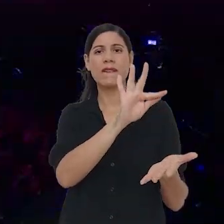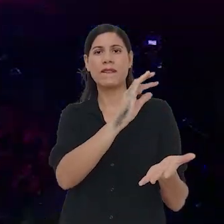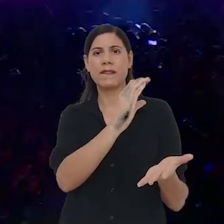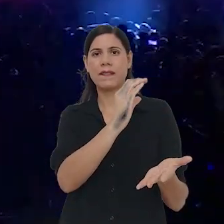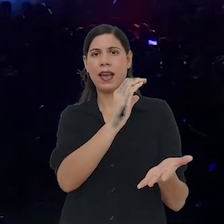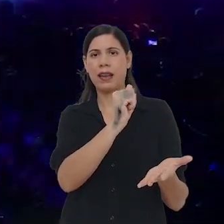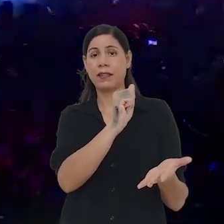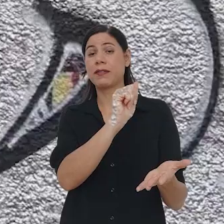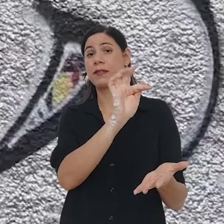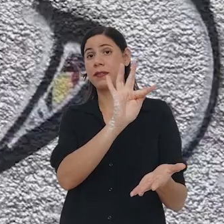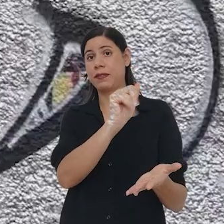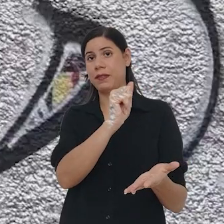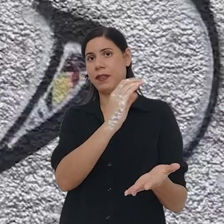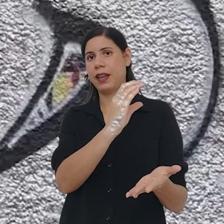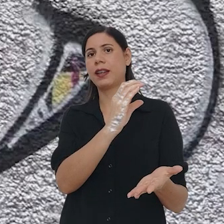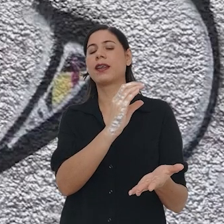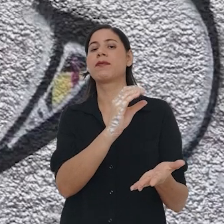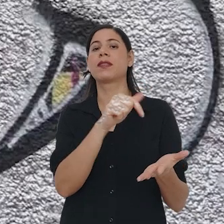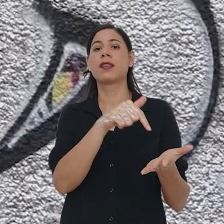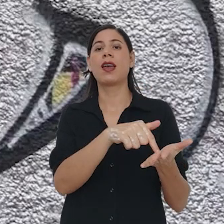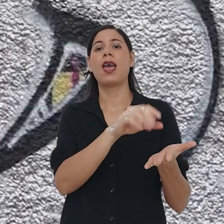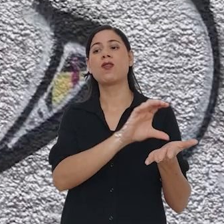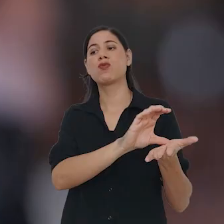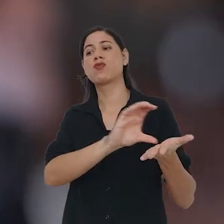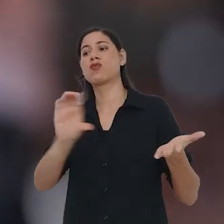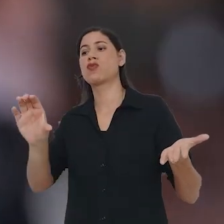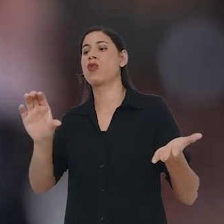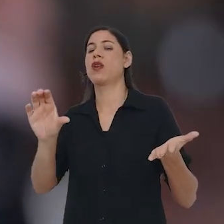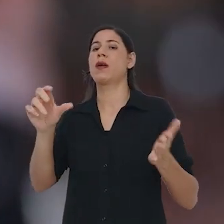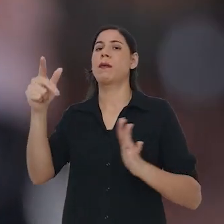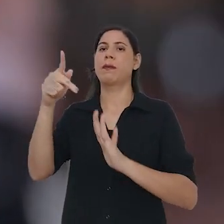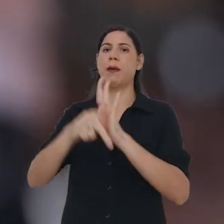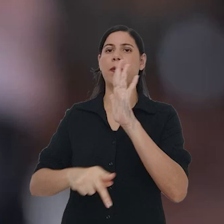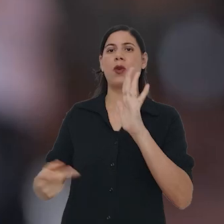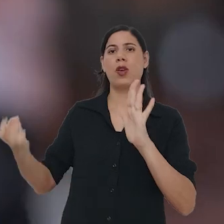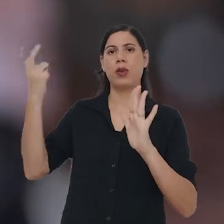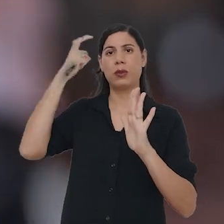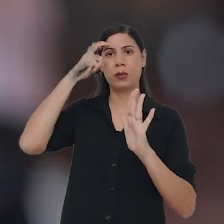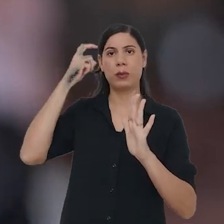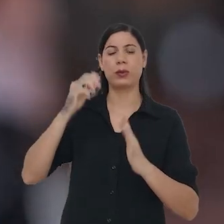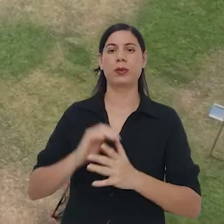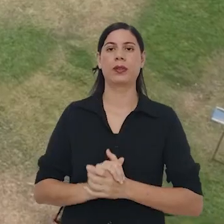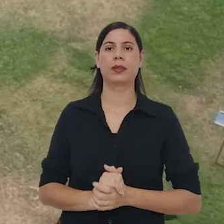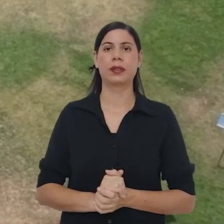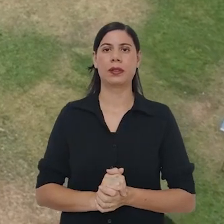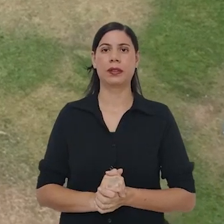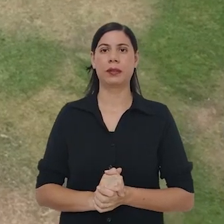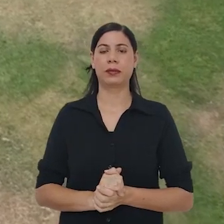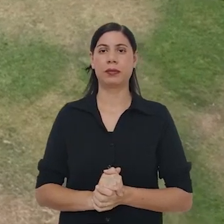à Cultura, o FAC, é a principal linha de financiamento voltada a projetos culturais.